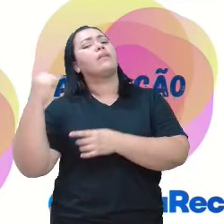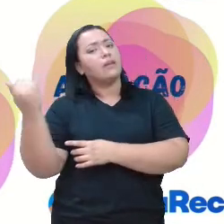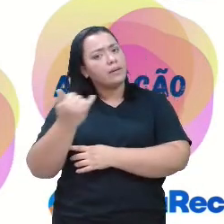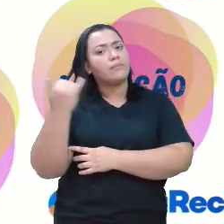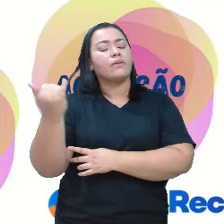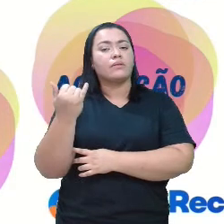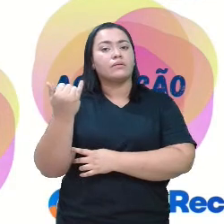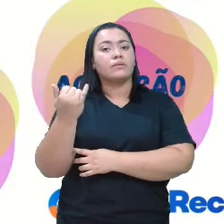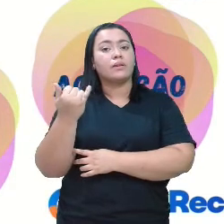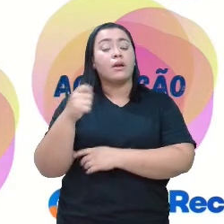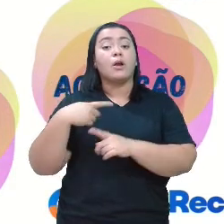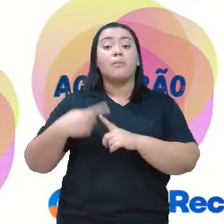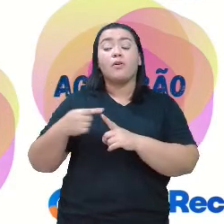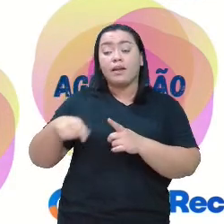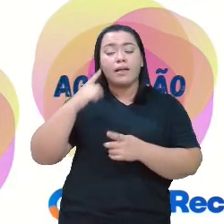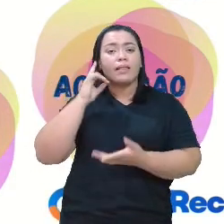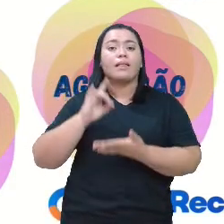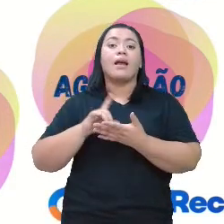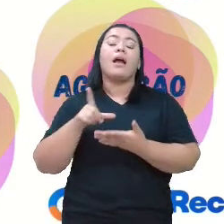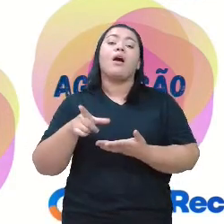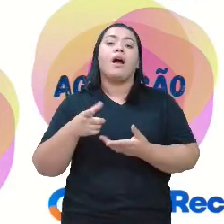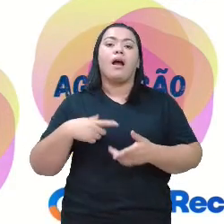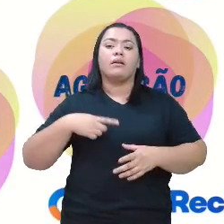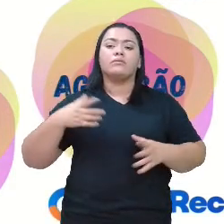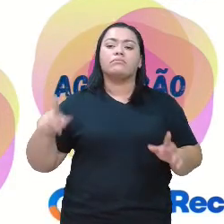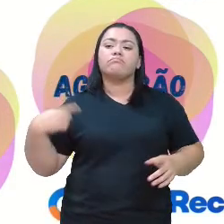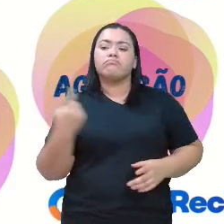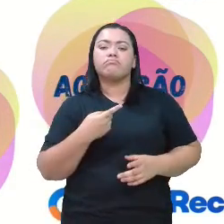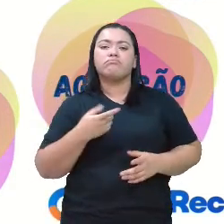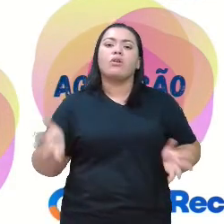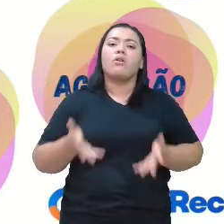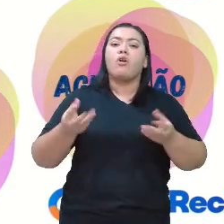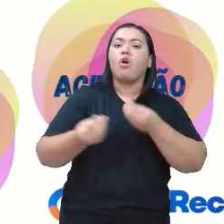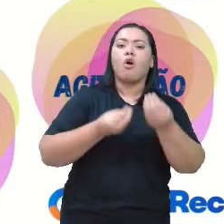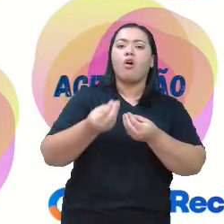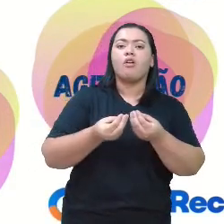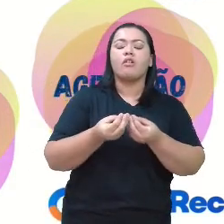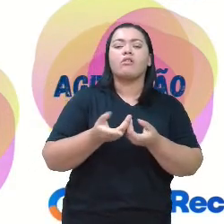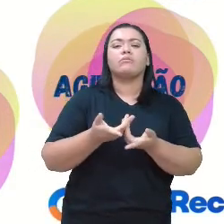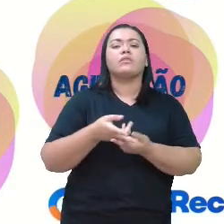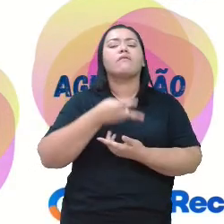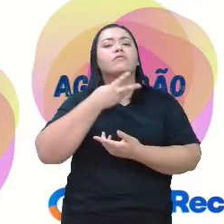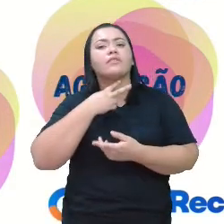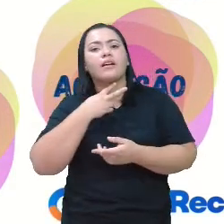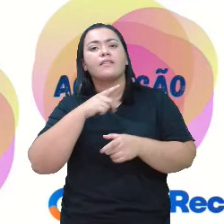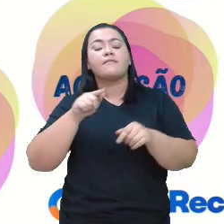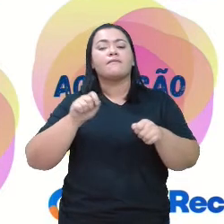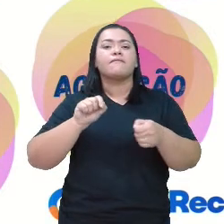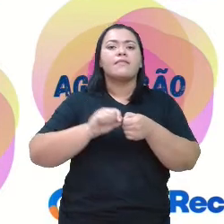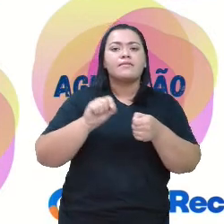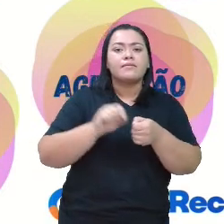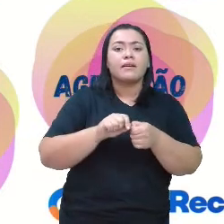vínculo determina o nosso nível de engajamento, o nosso desejo de fazer e de realizar.